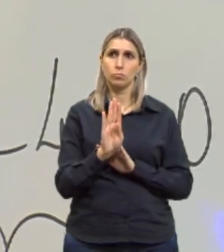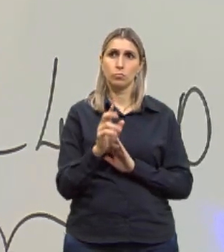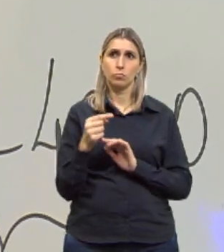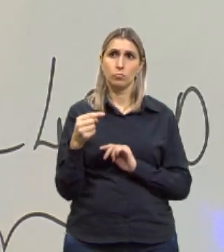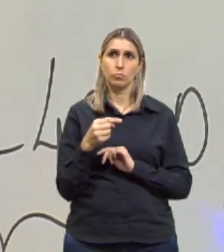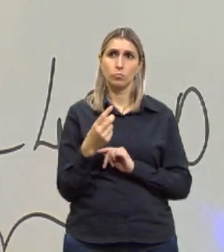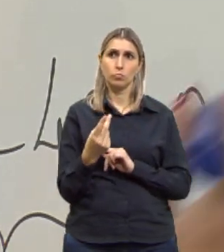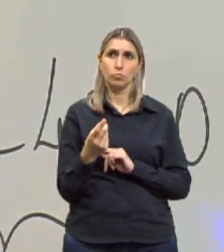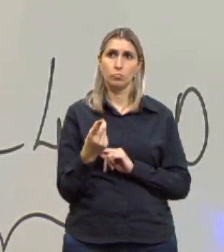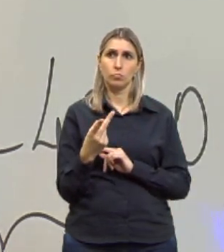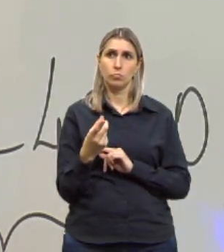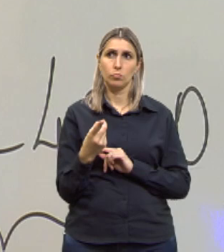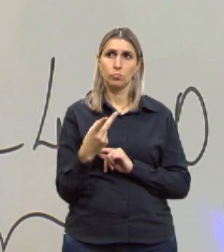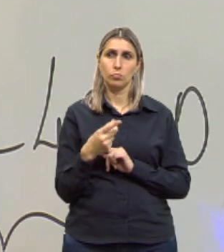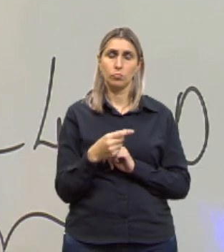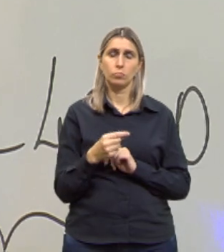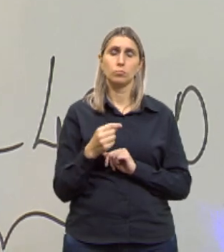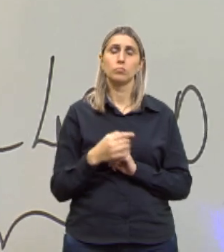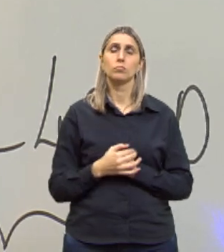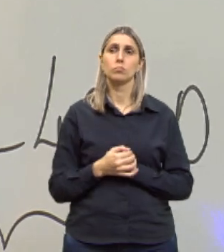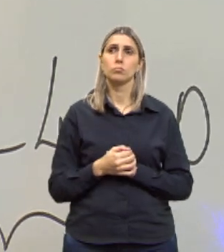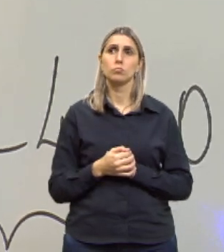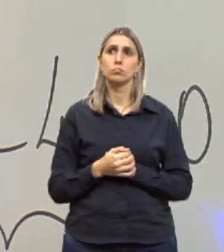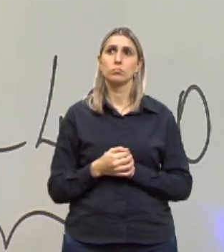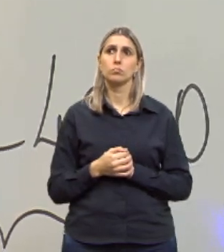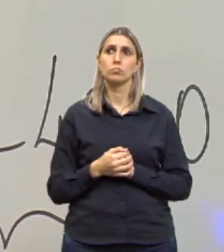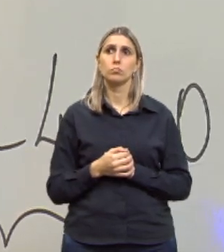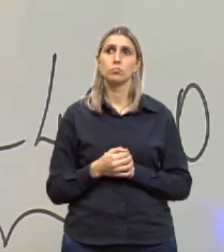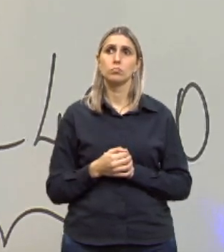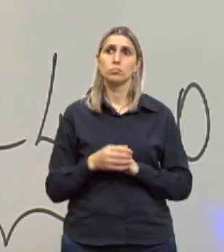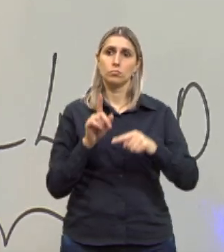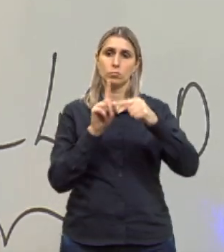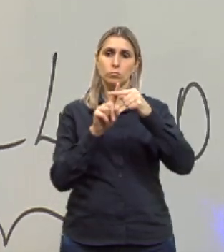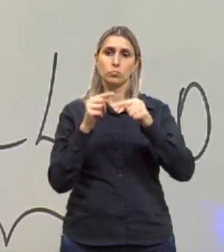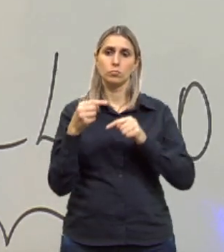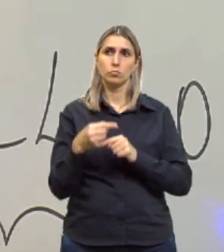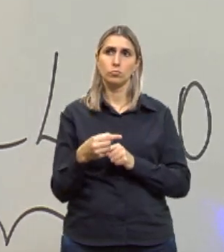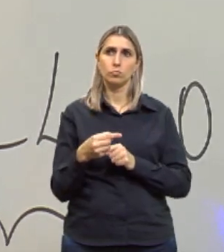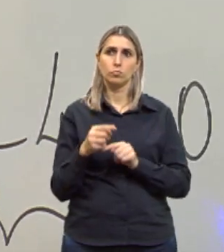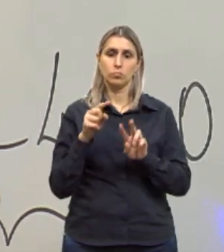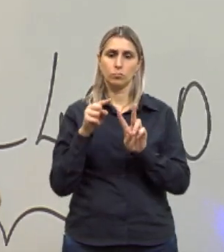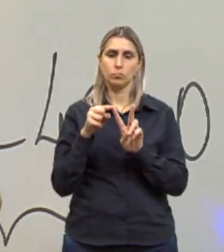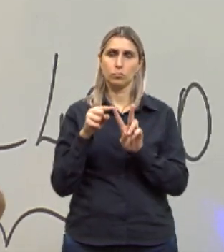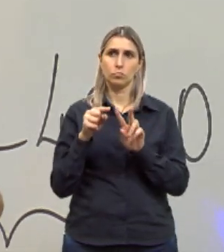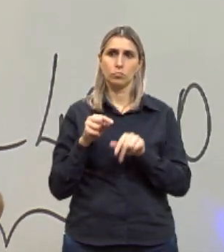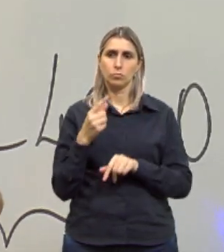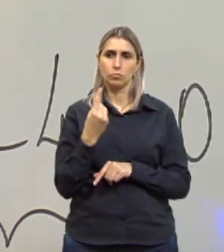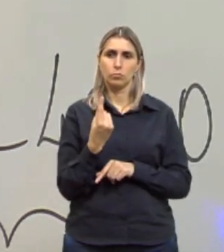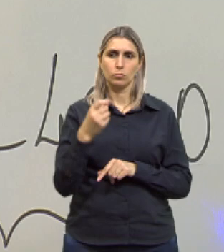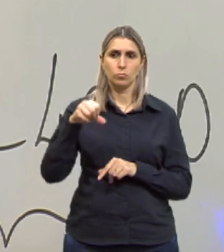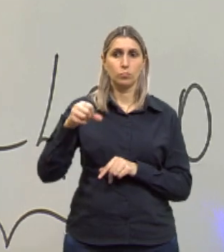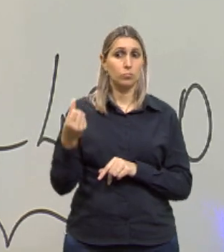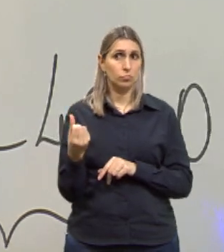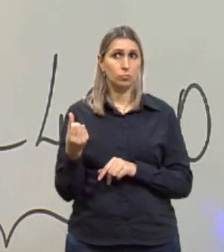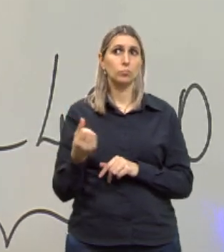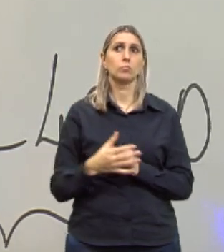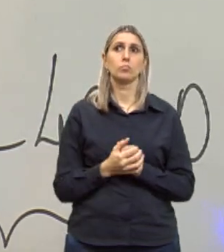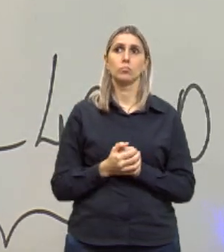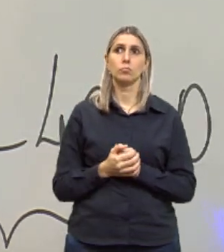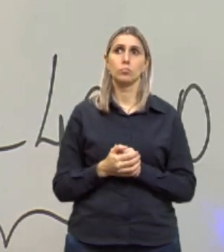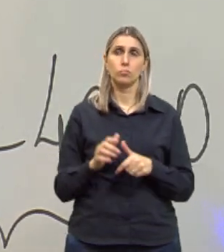menos 12, então menos 12, mais ou menos a raiz de